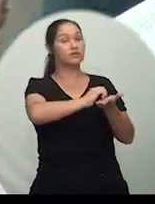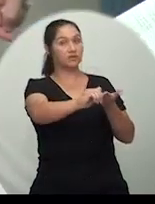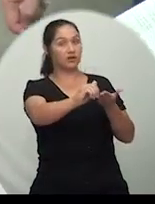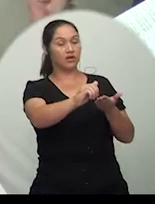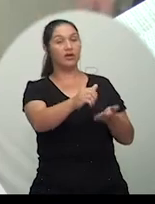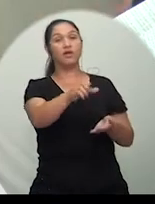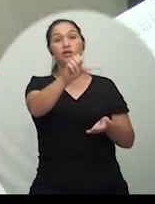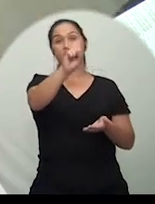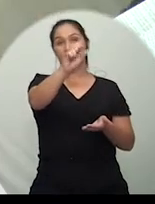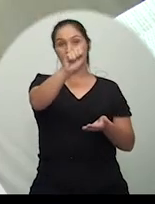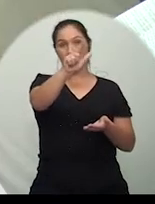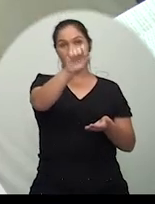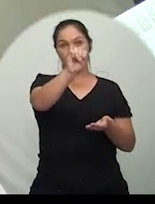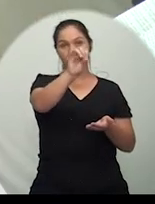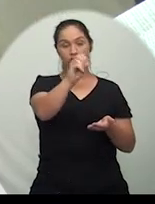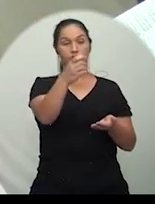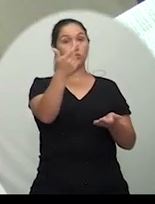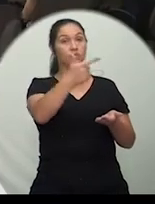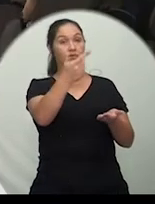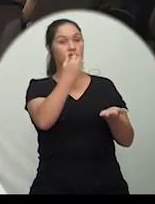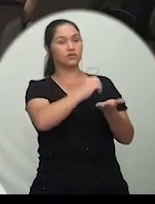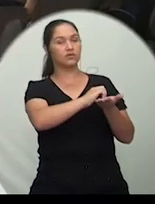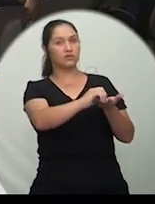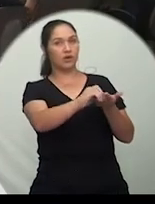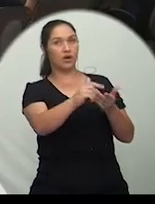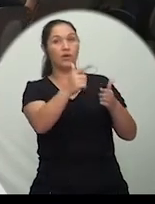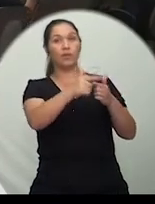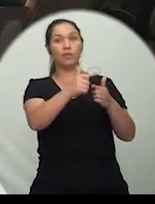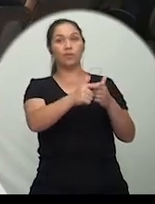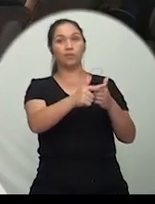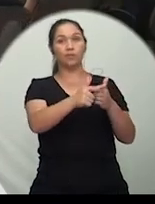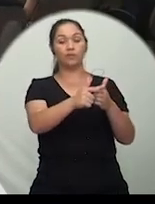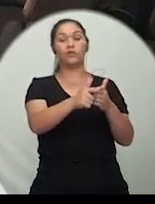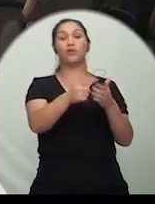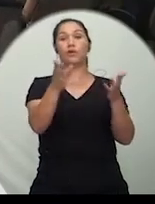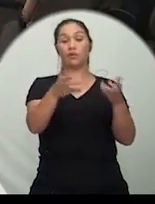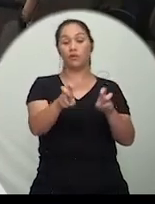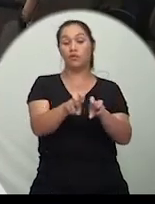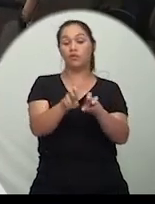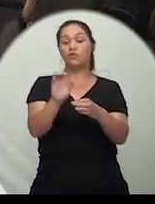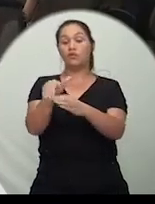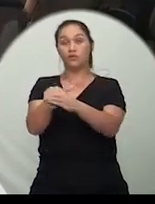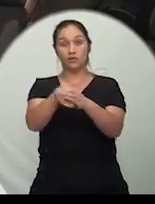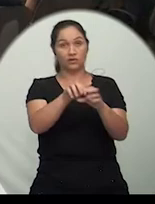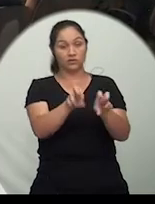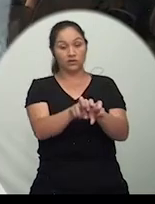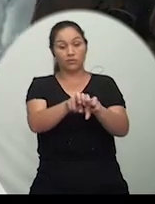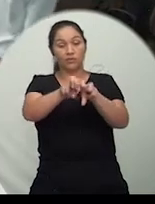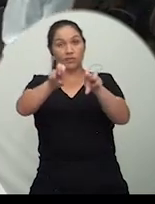segundo secretário. A eleição para a renovação da mesa diretora, biênio